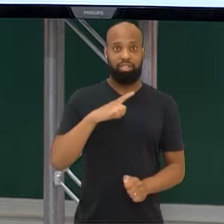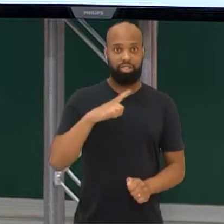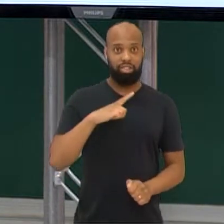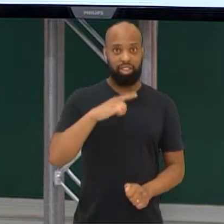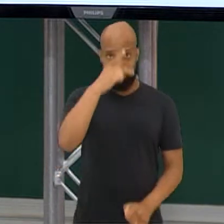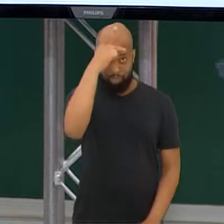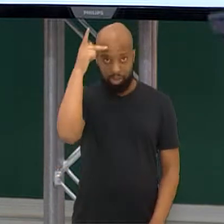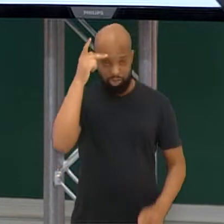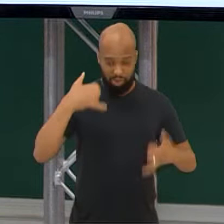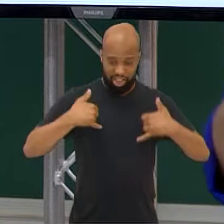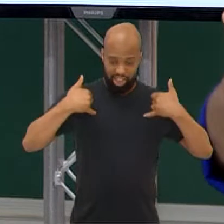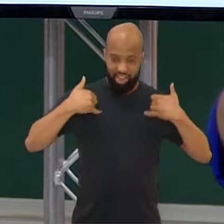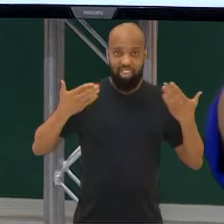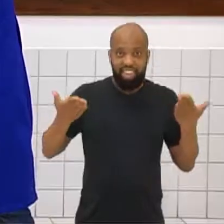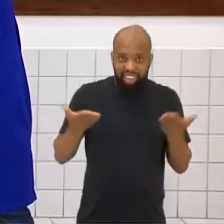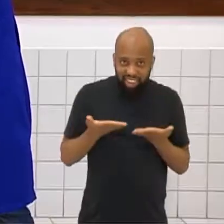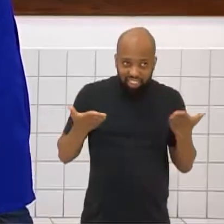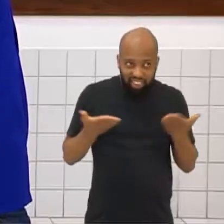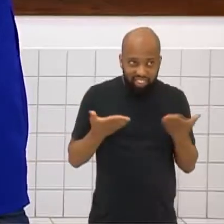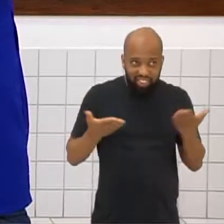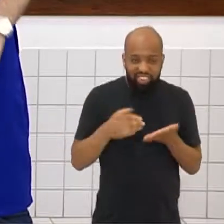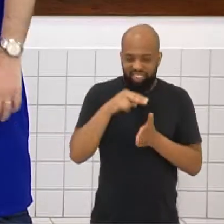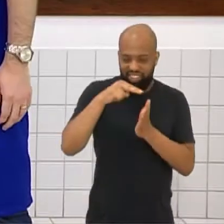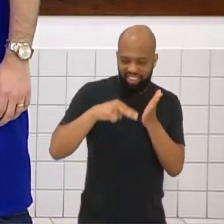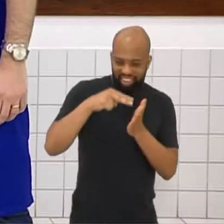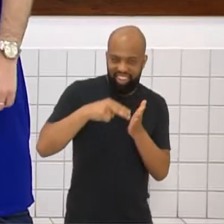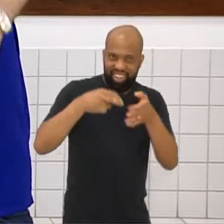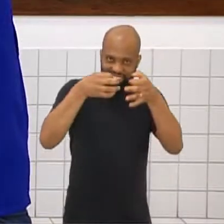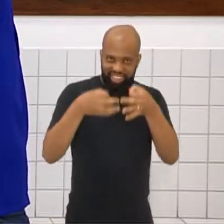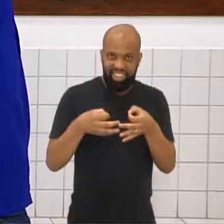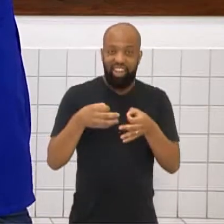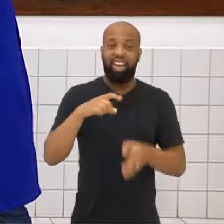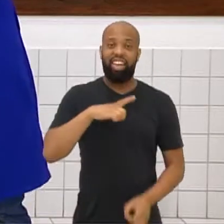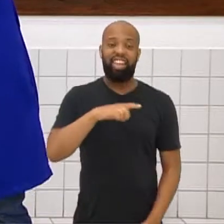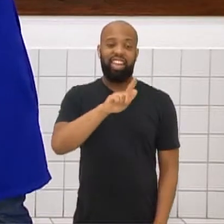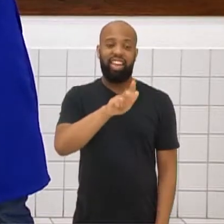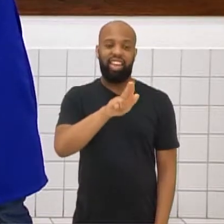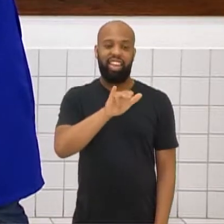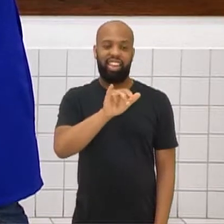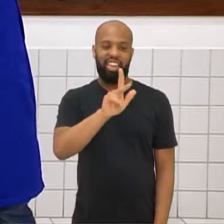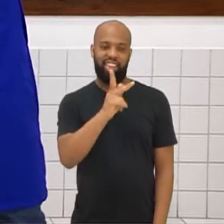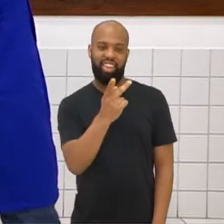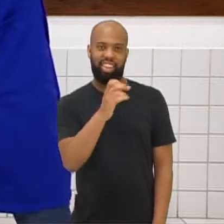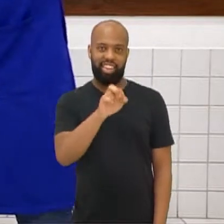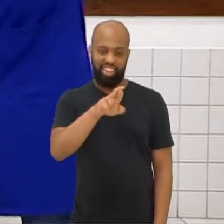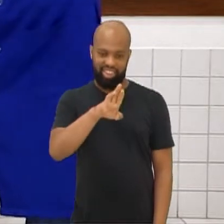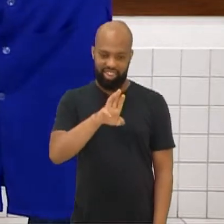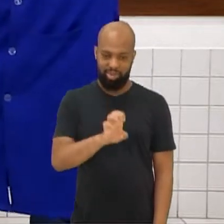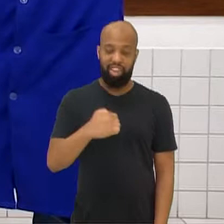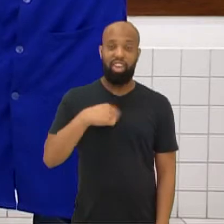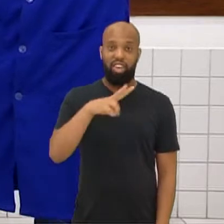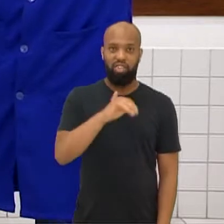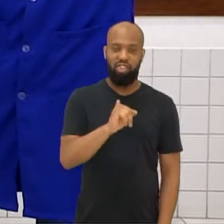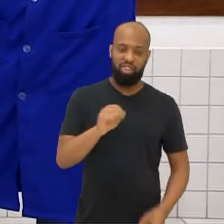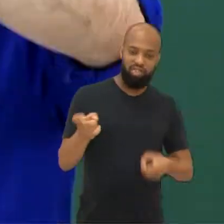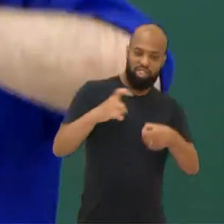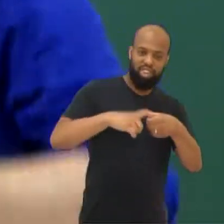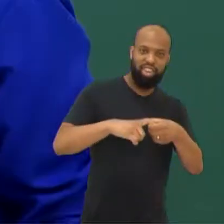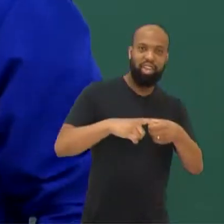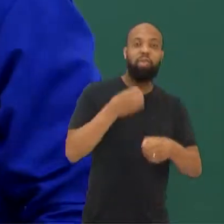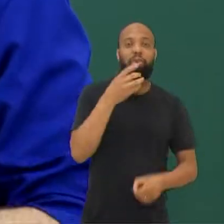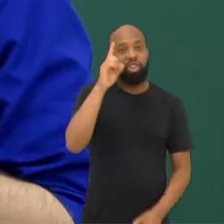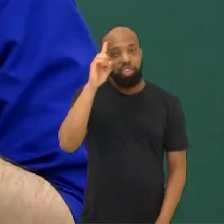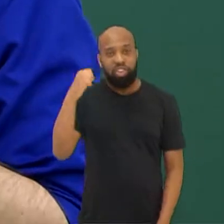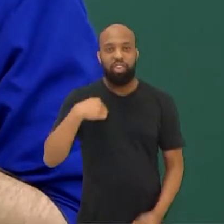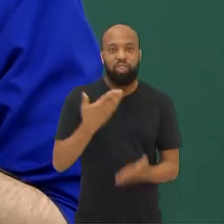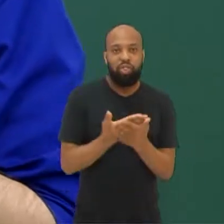de aniversário ali. Aniversário, deixa eu ler aqui, professor. Ó, o Guilherme, eu preciso retomar aqui vou retomar esse recadinho do Guilherme. Bom dia, eu sou o Guilherme,